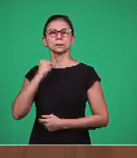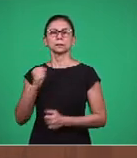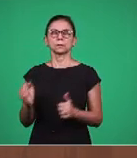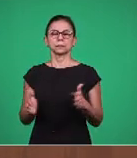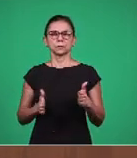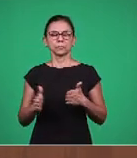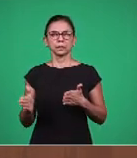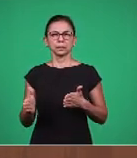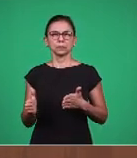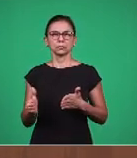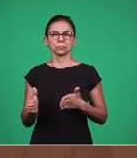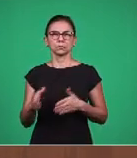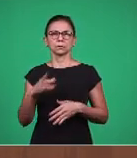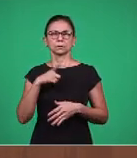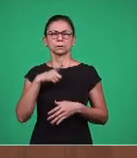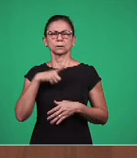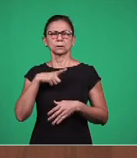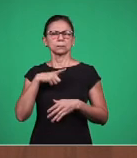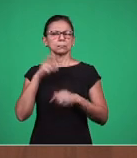abençoada,